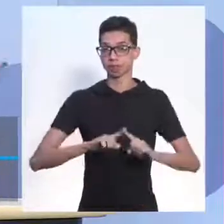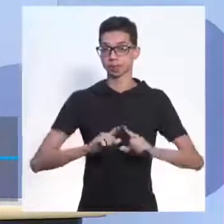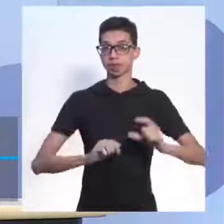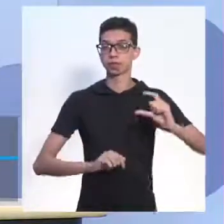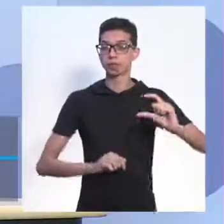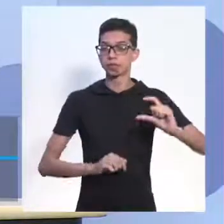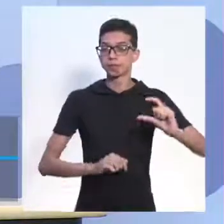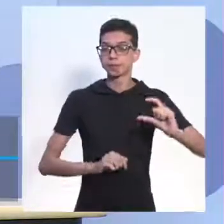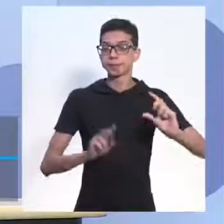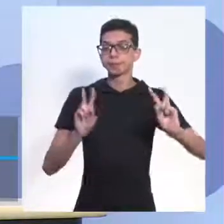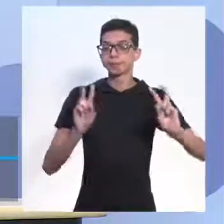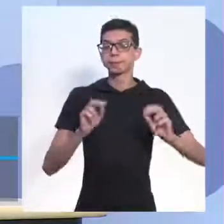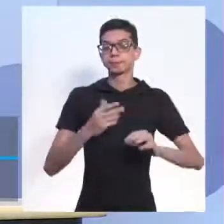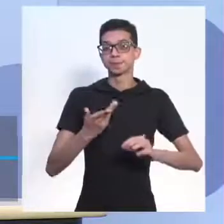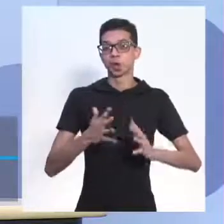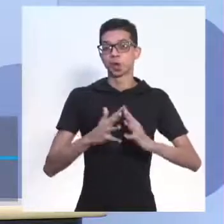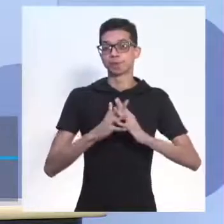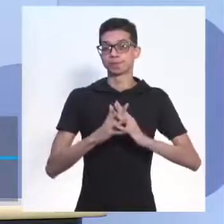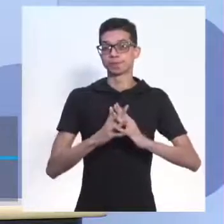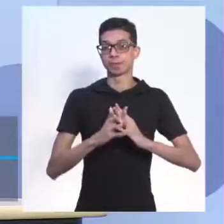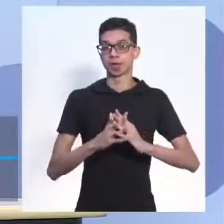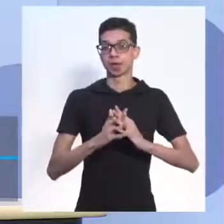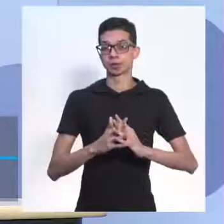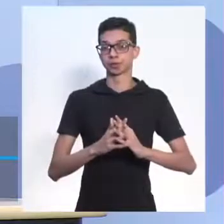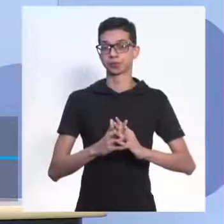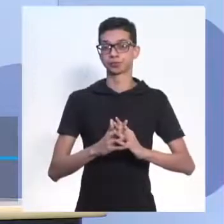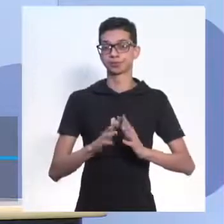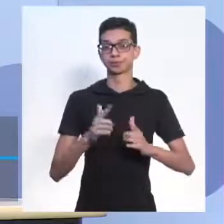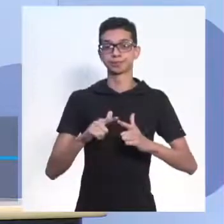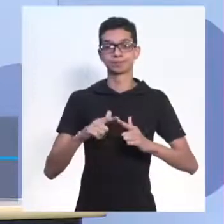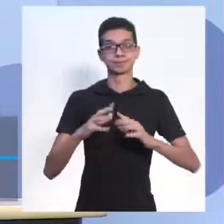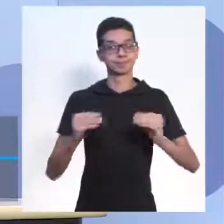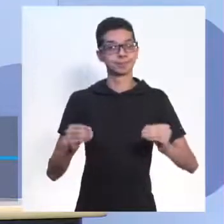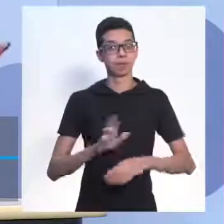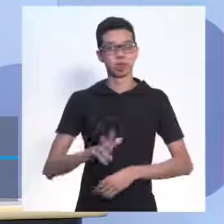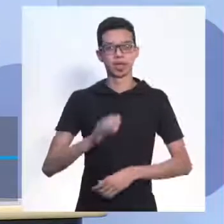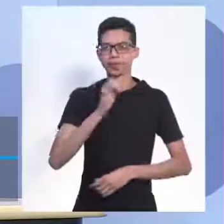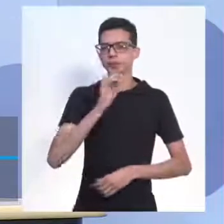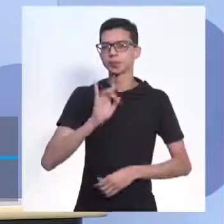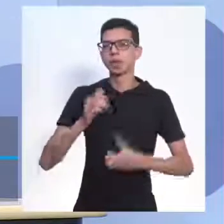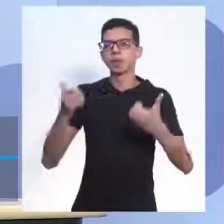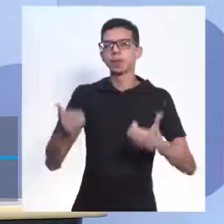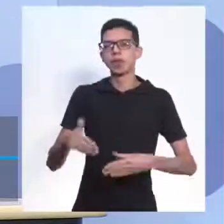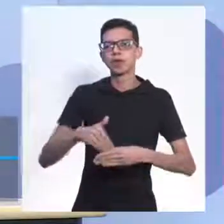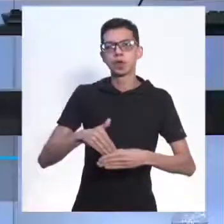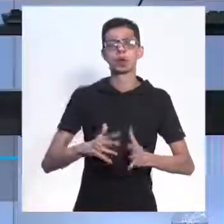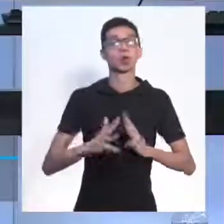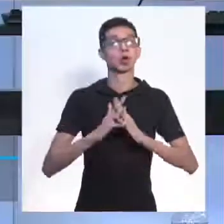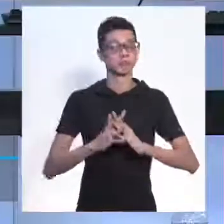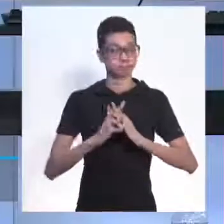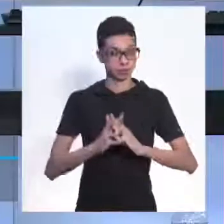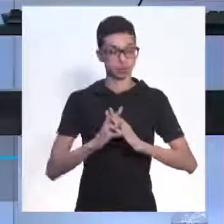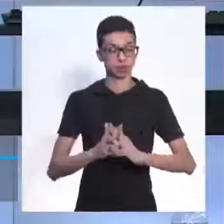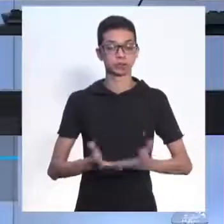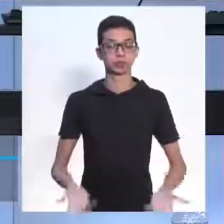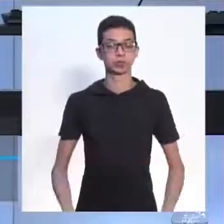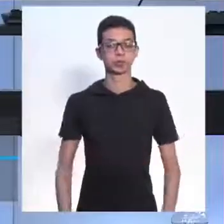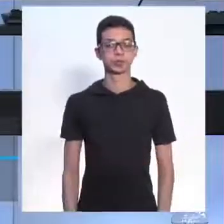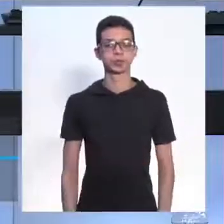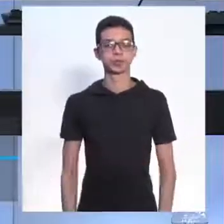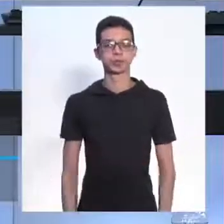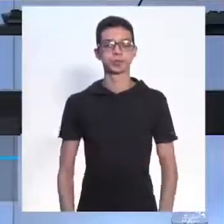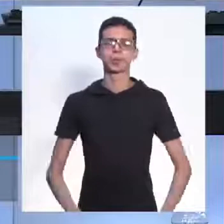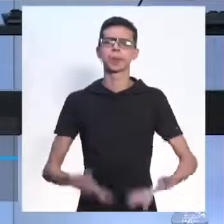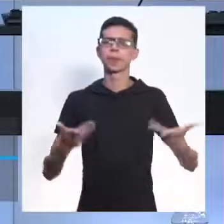que é um pouquinho mais complicado para se resolver do que simplesmente né uma uma justificativa de voto então nós já sabemos